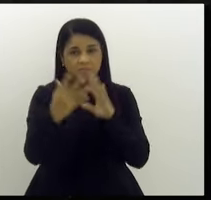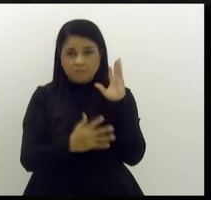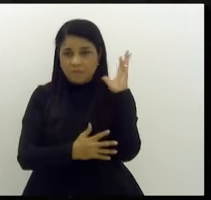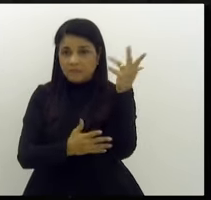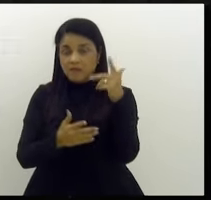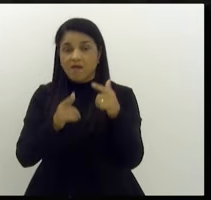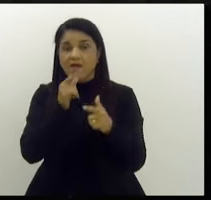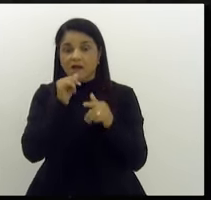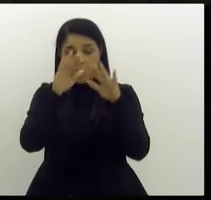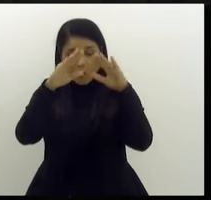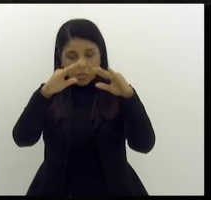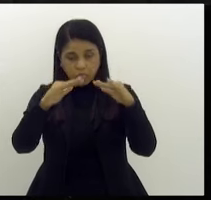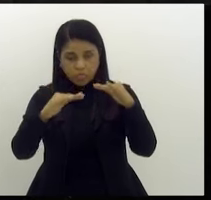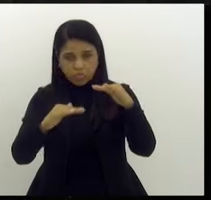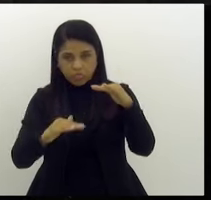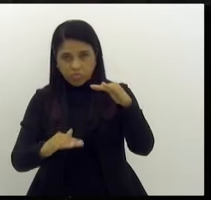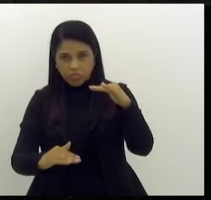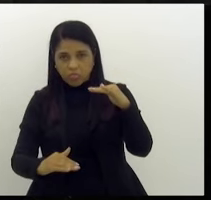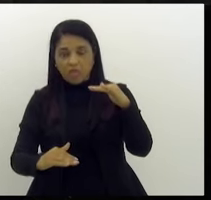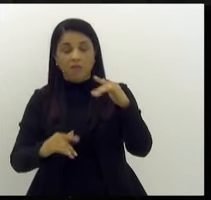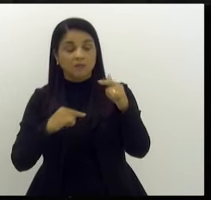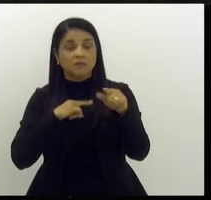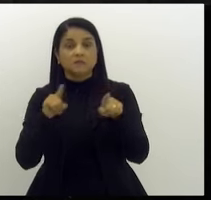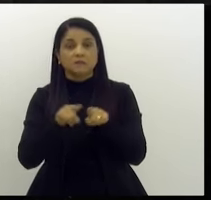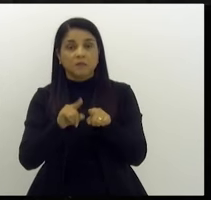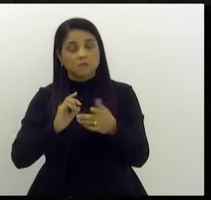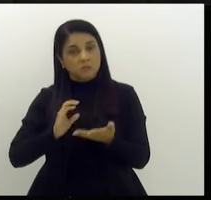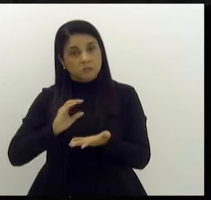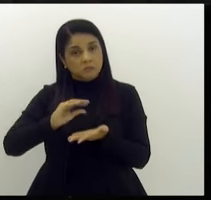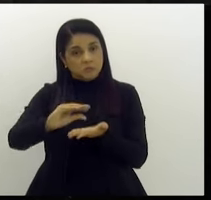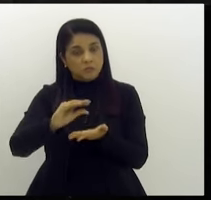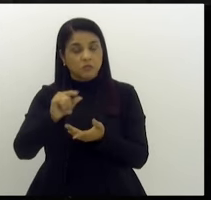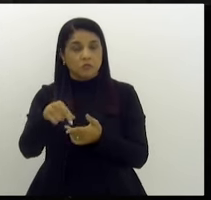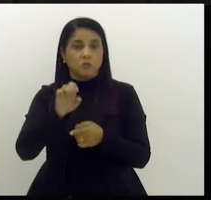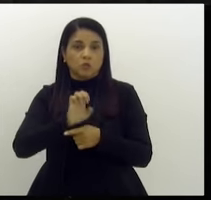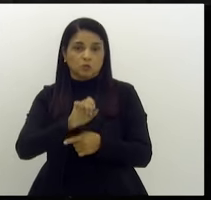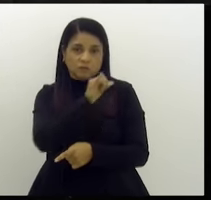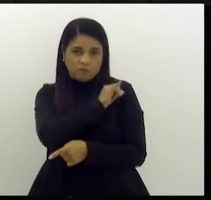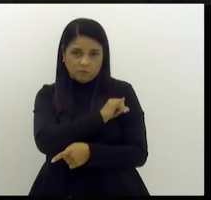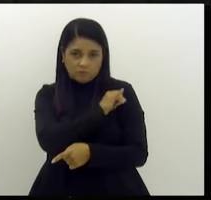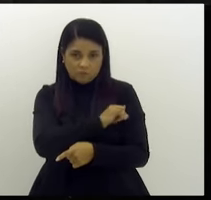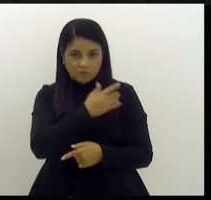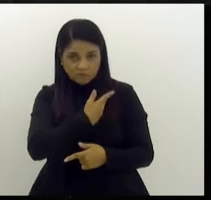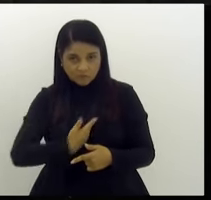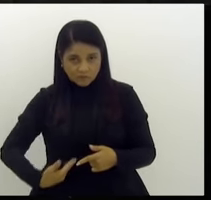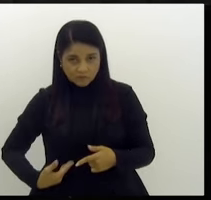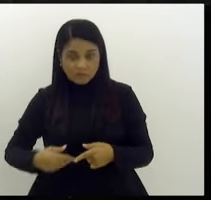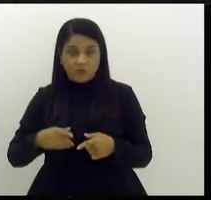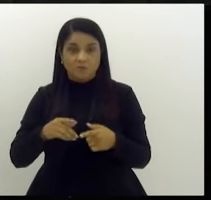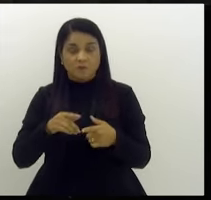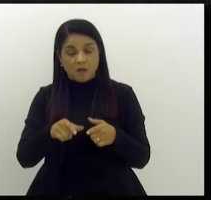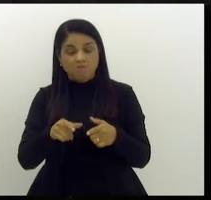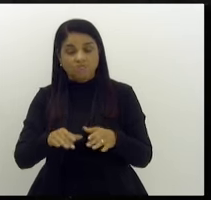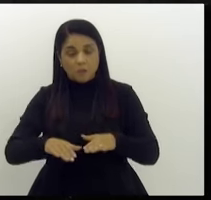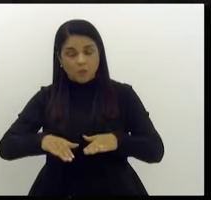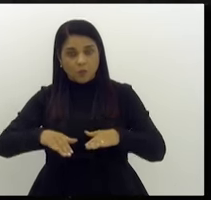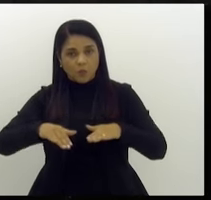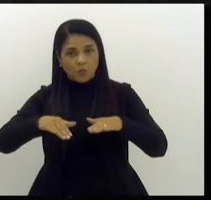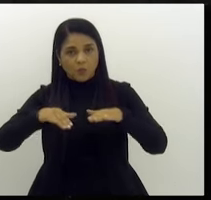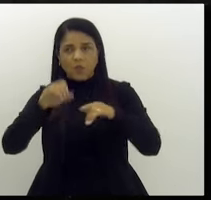Açude e o que poderia ser hoje custeado pelo governo do estado para a revitalização do Parque do Açude